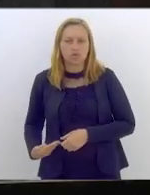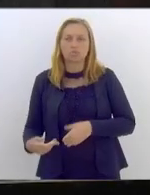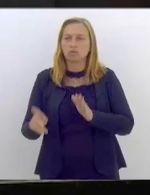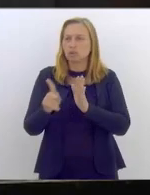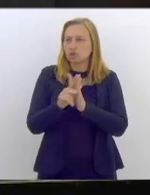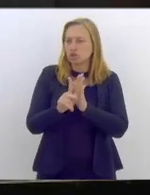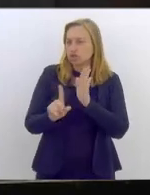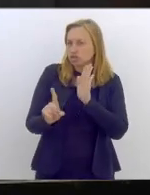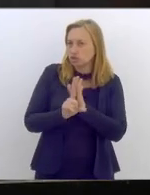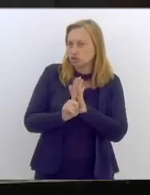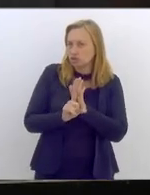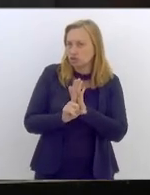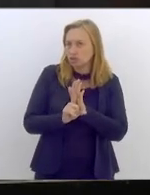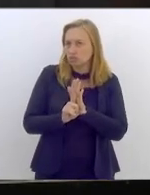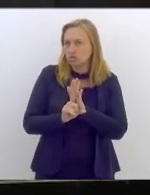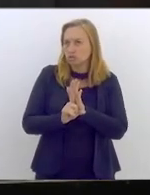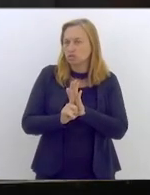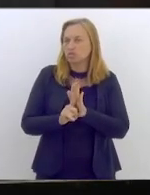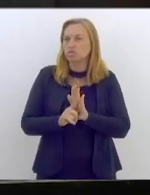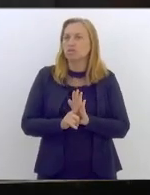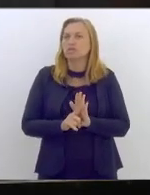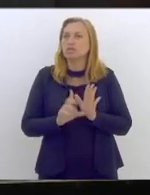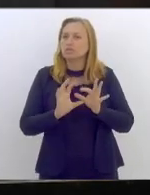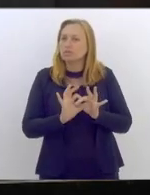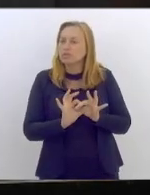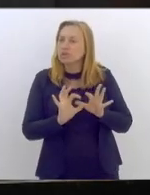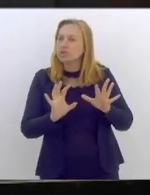lei: fica concedida